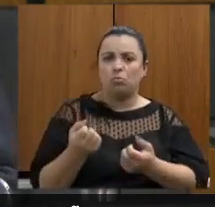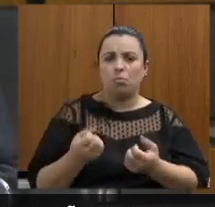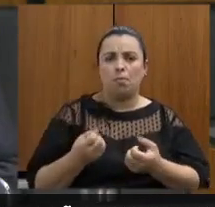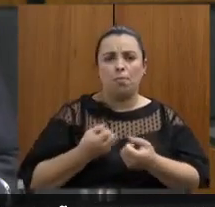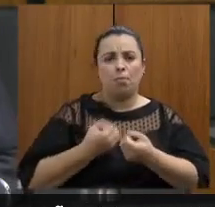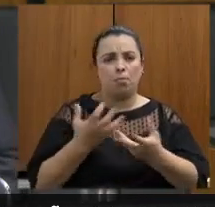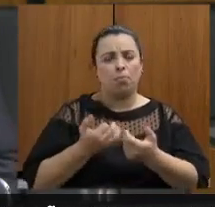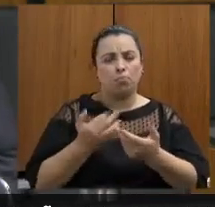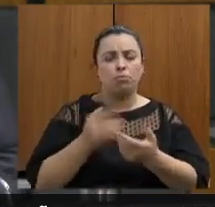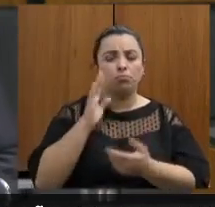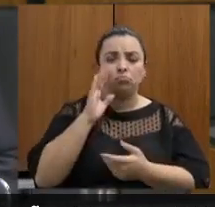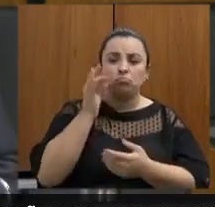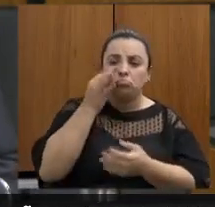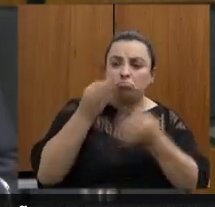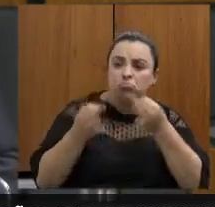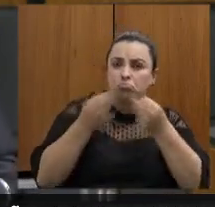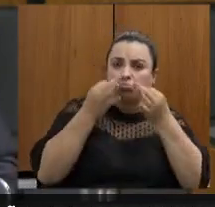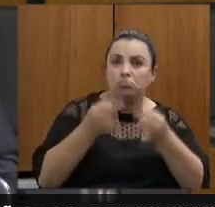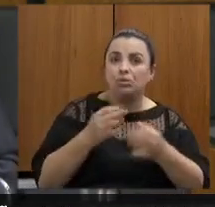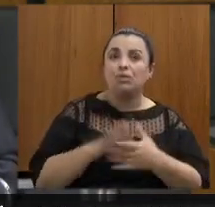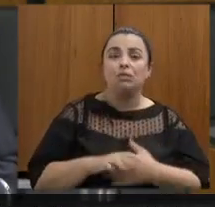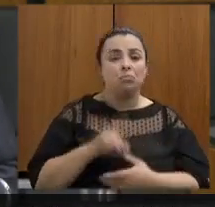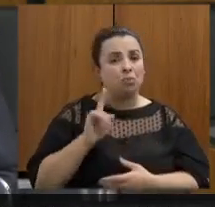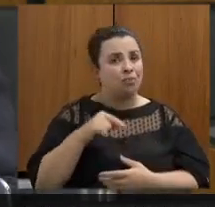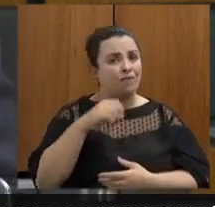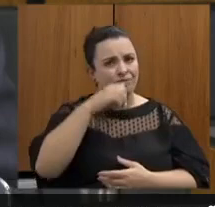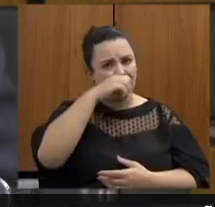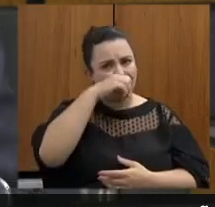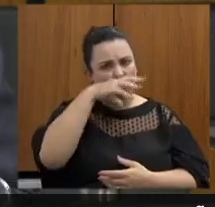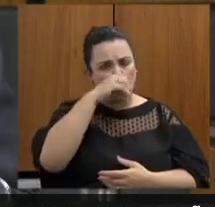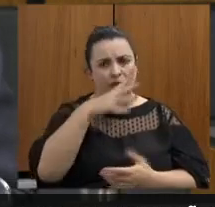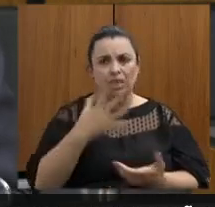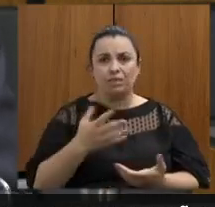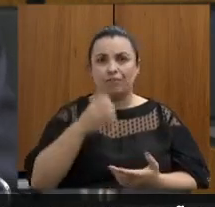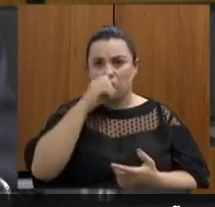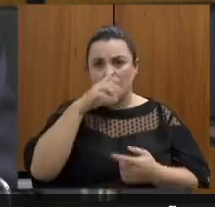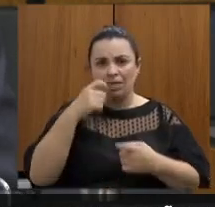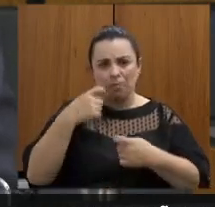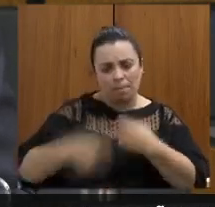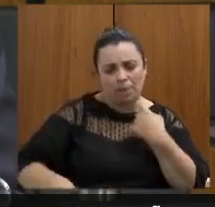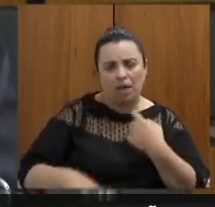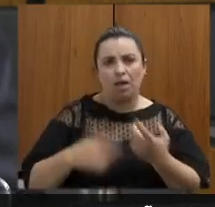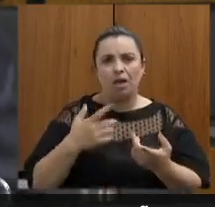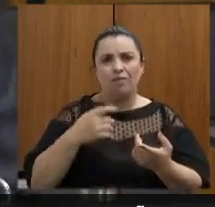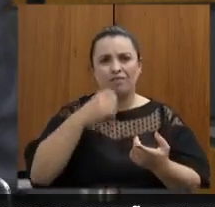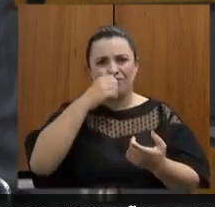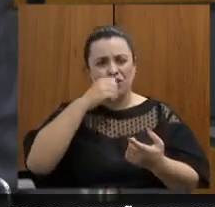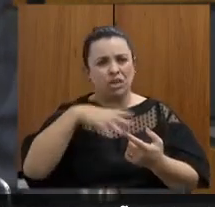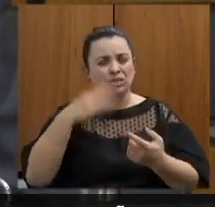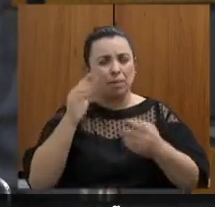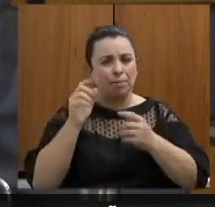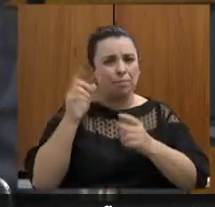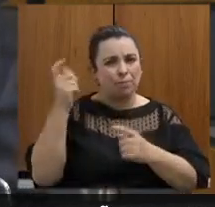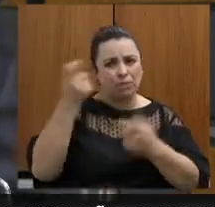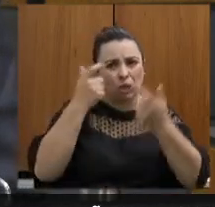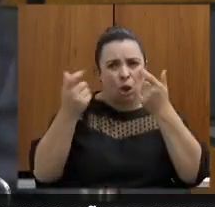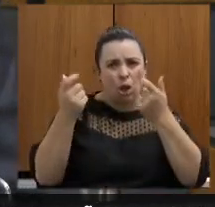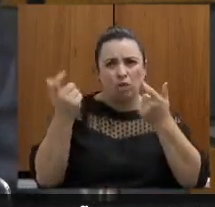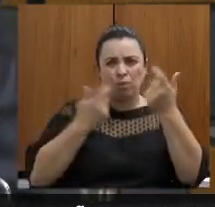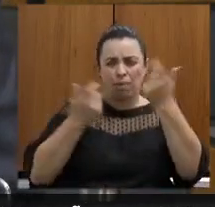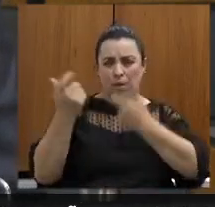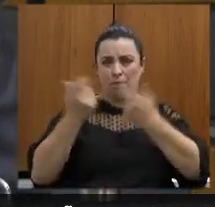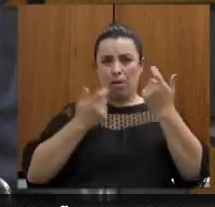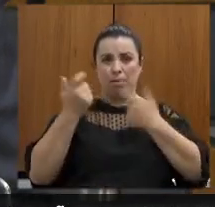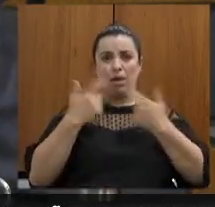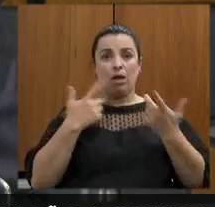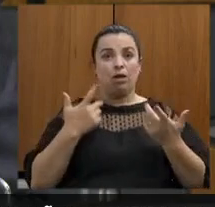puxado de extrema violência violência sexual violência psicológica tortura física tortura